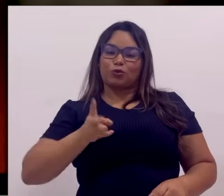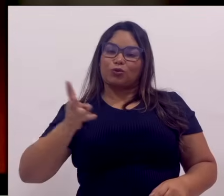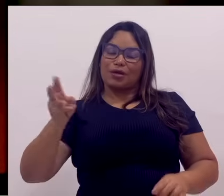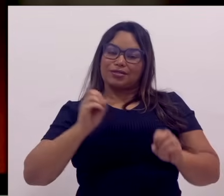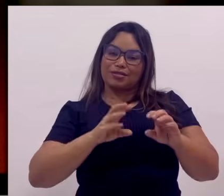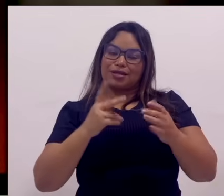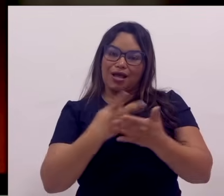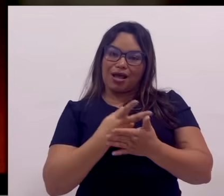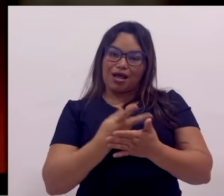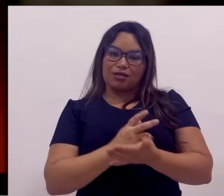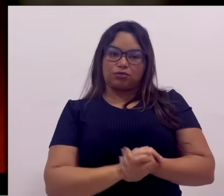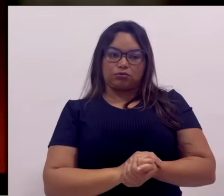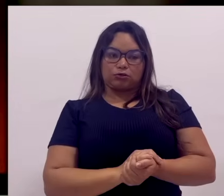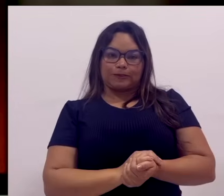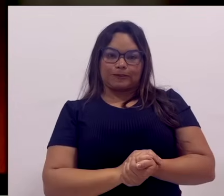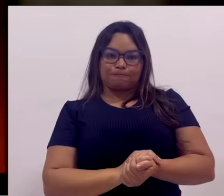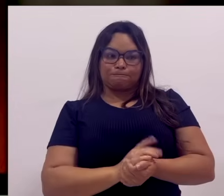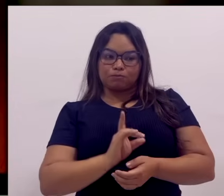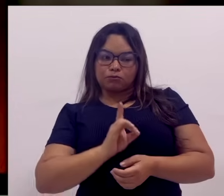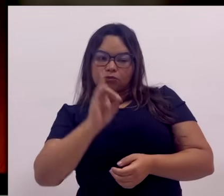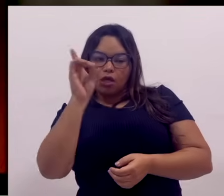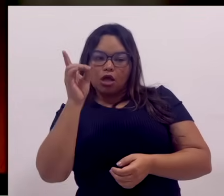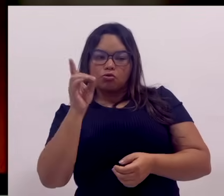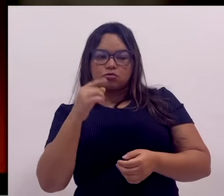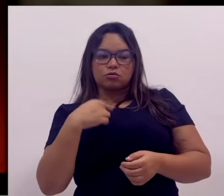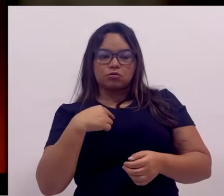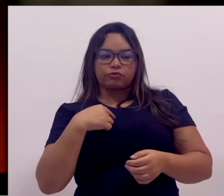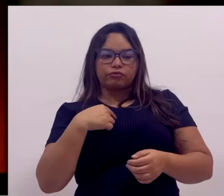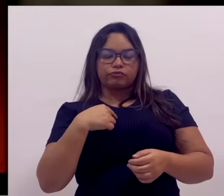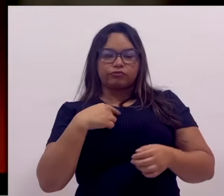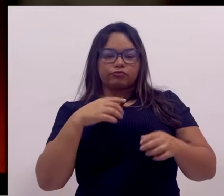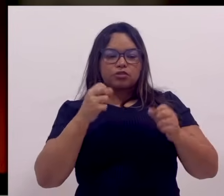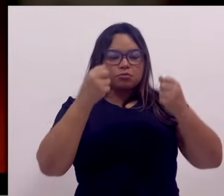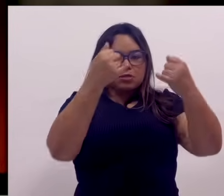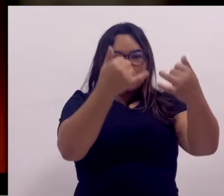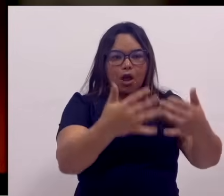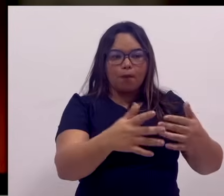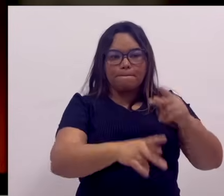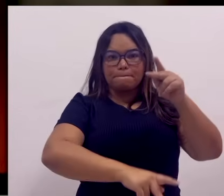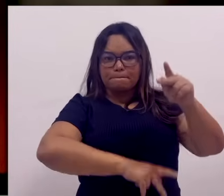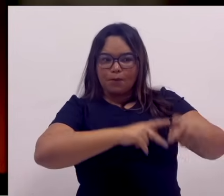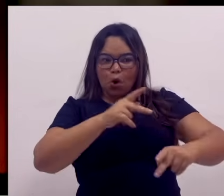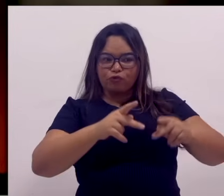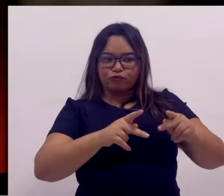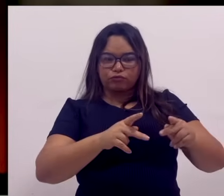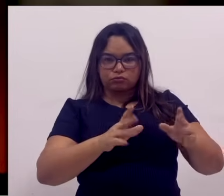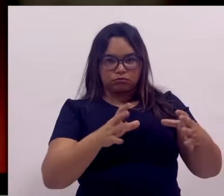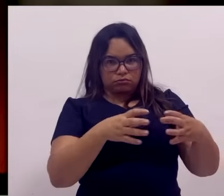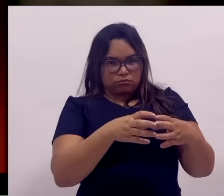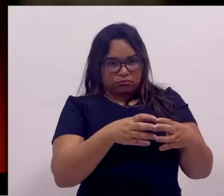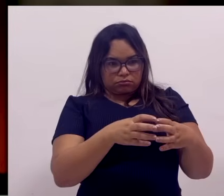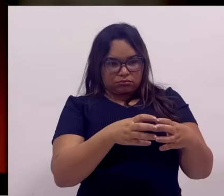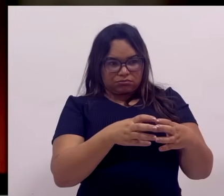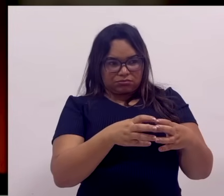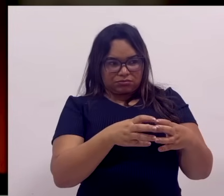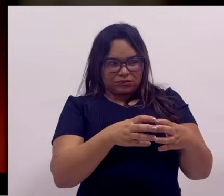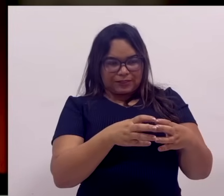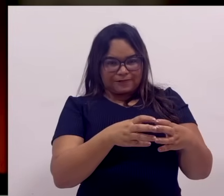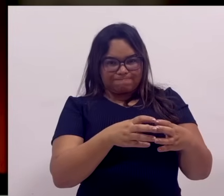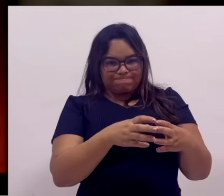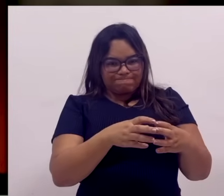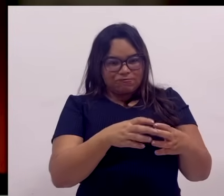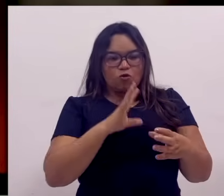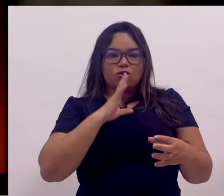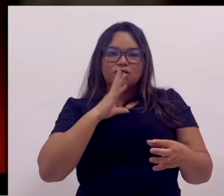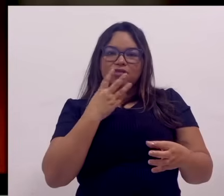filhos, então os filhos sairão para fora desse sistema. E eles serão tão apóstatas como ela foi.